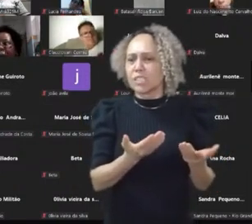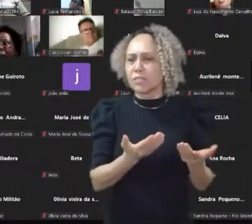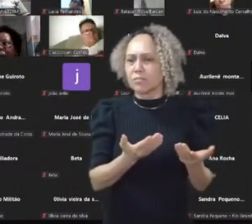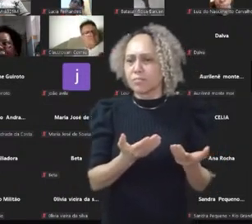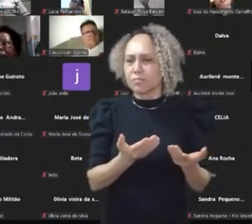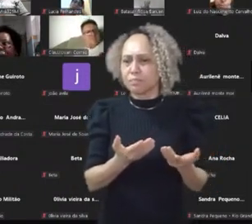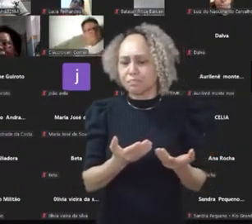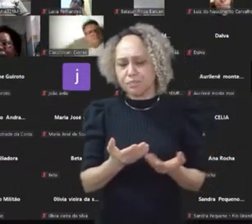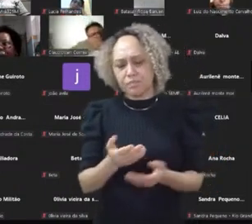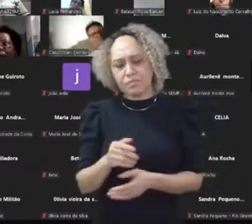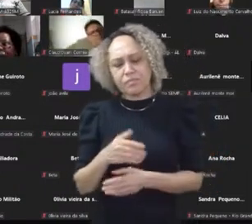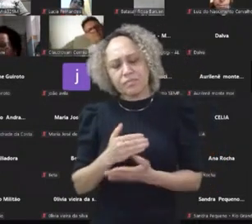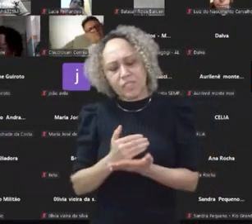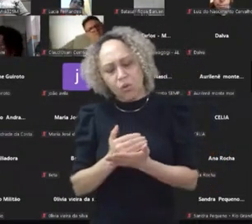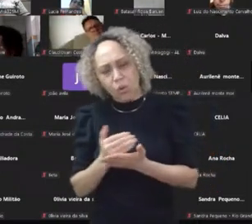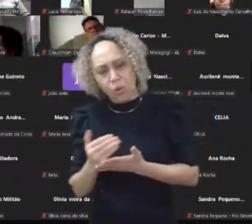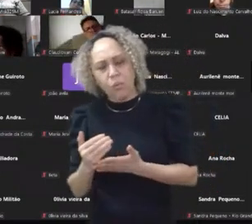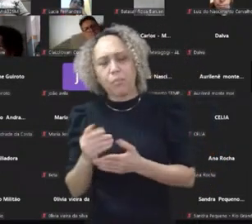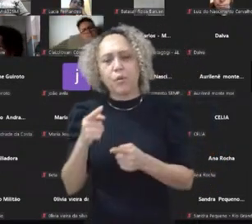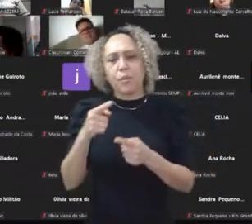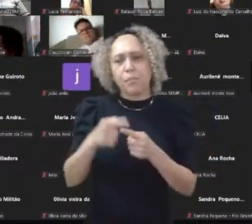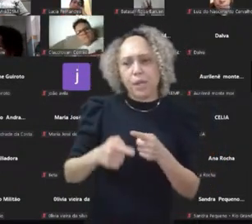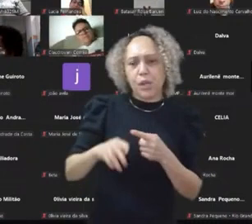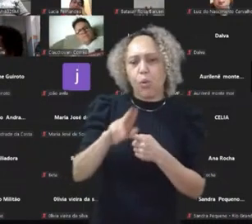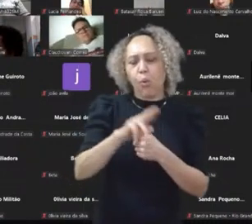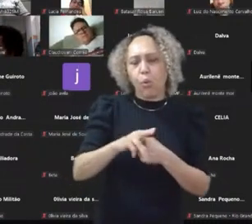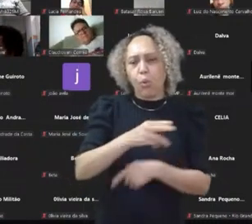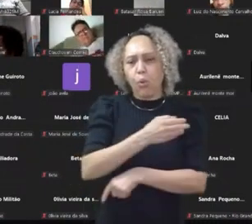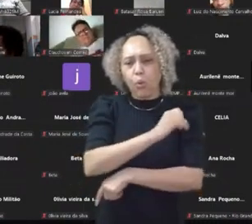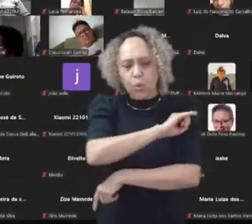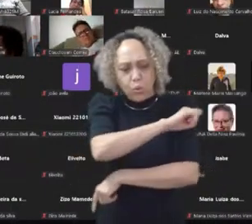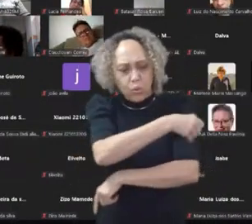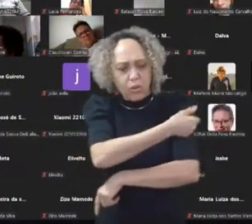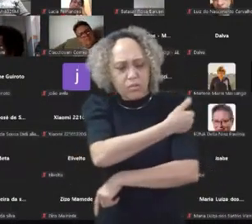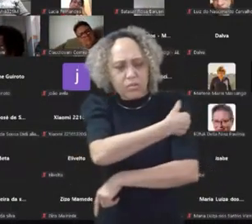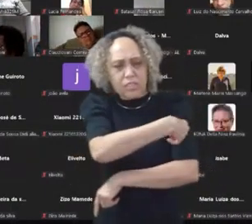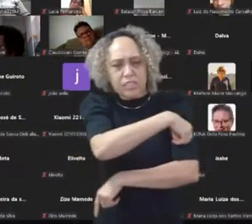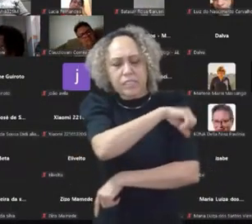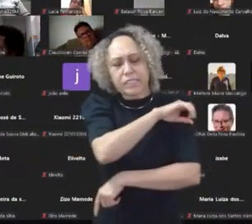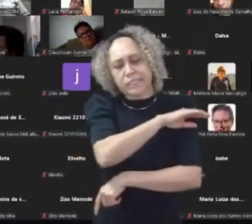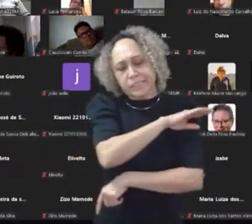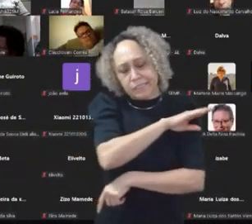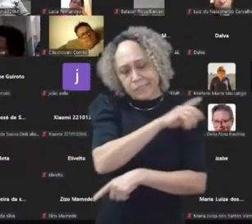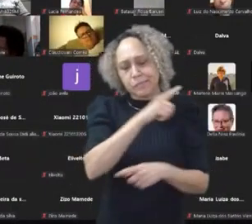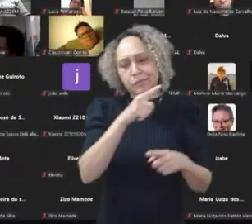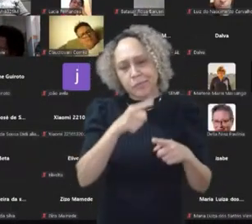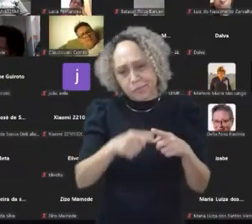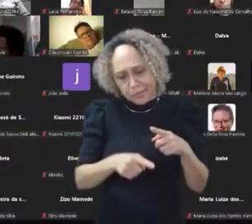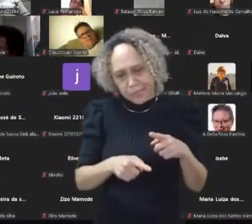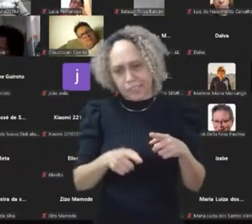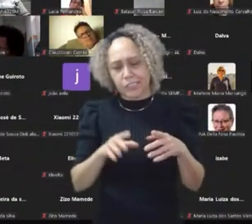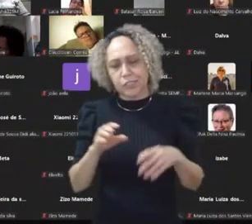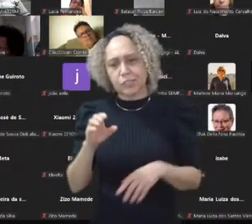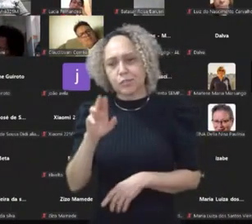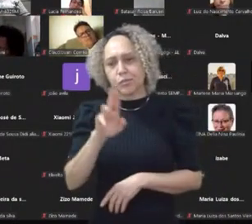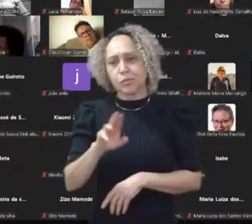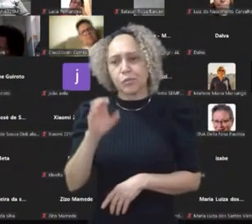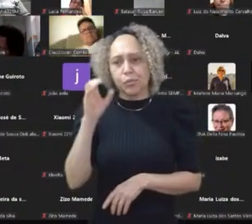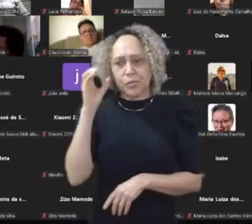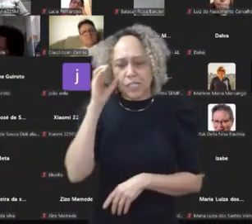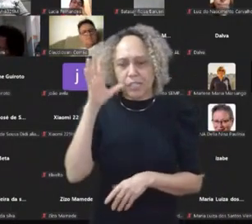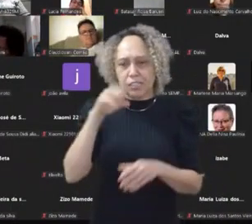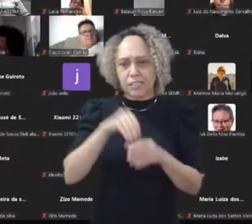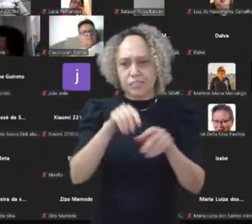nos anos iniciais e tudo mais mas será que não é o momento também da gente investir eh numa disputa